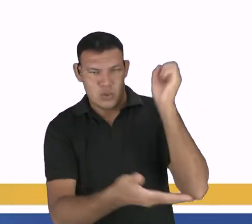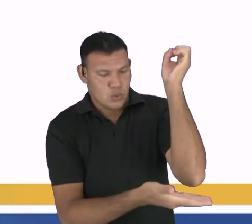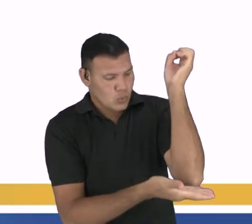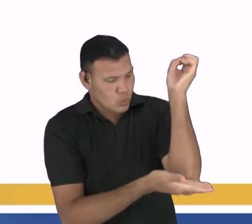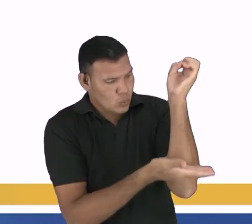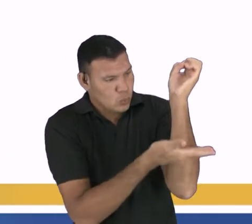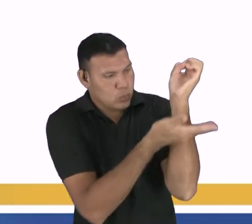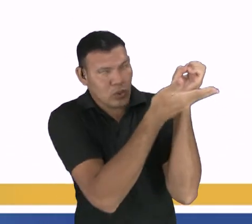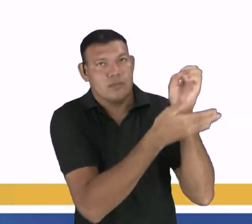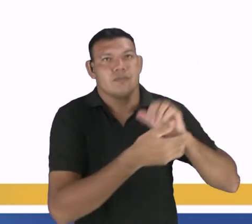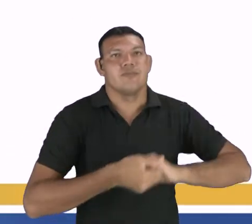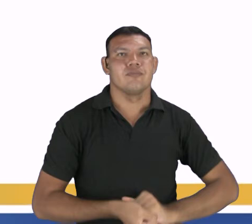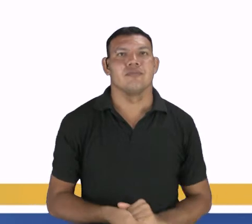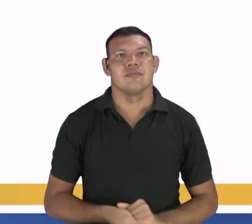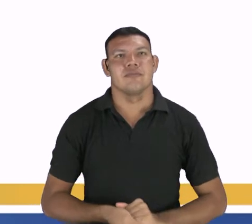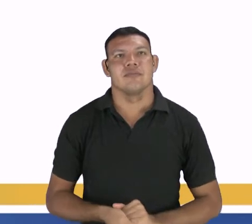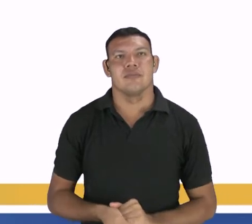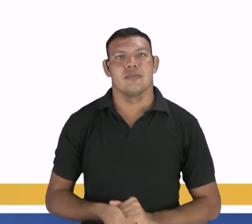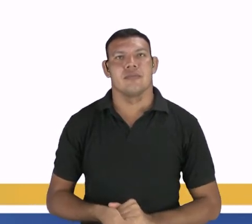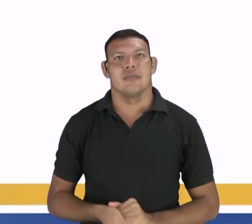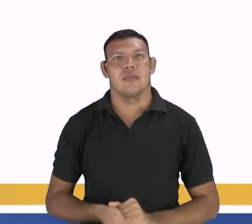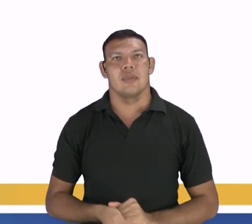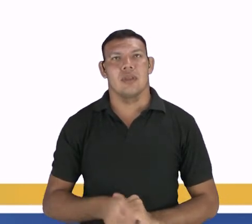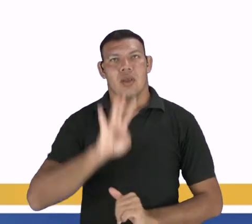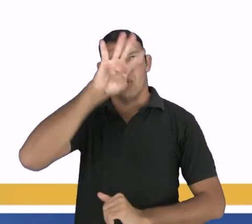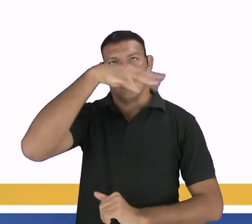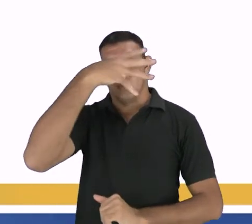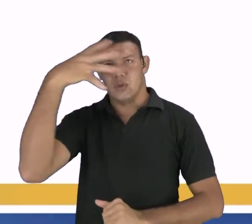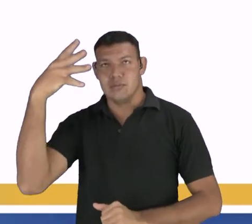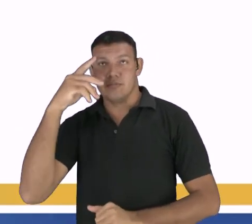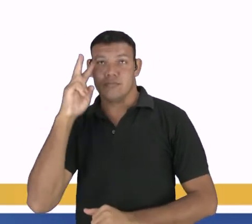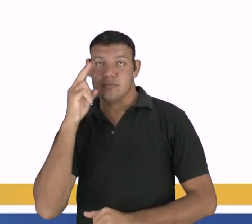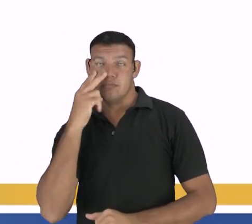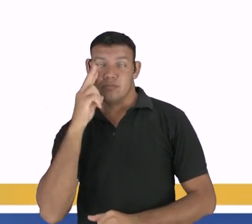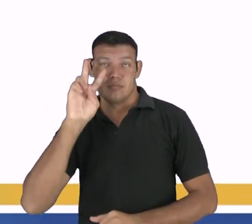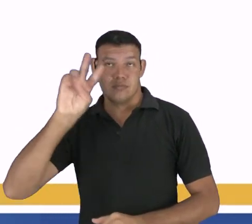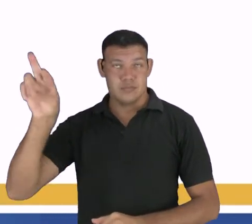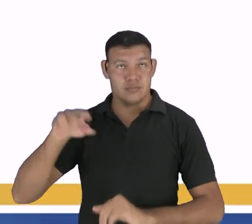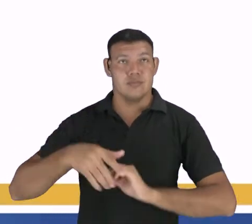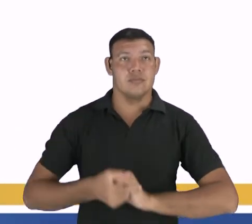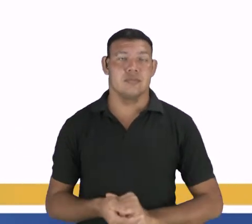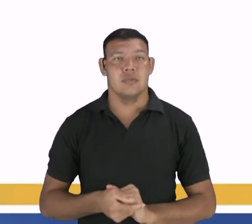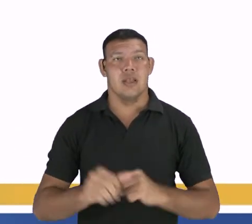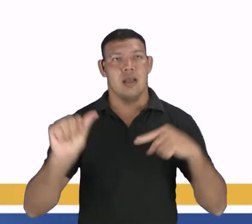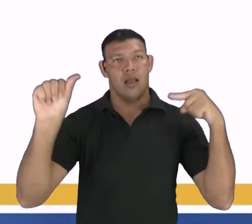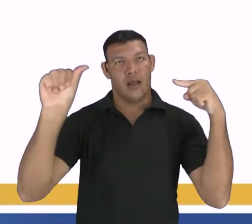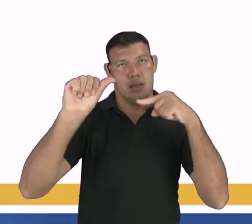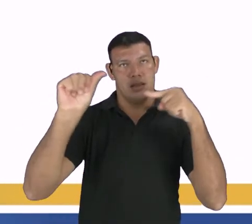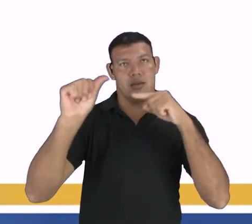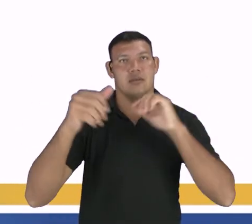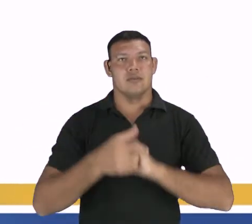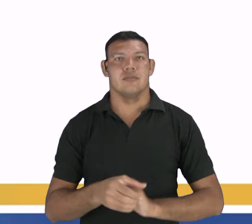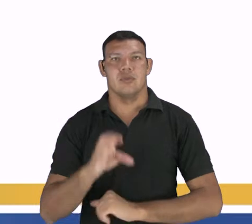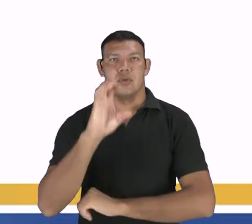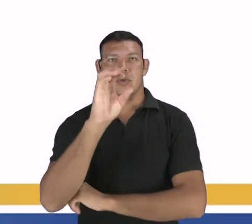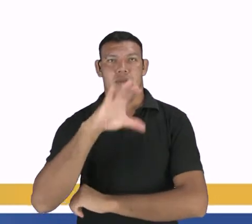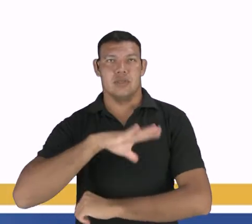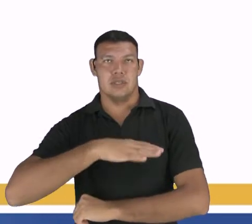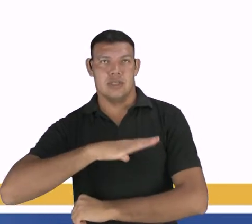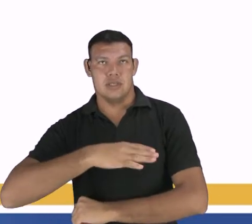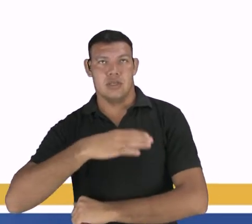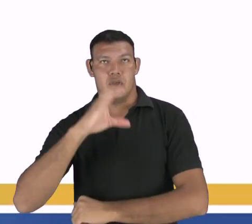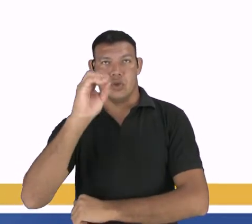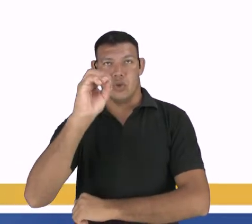acredita que fez mais frio? Se você pensou na Ósio, na Noruega, que fez menos 10 graus Celsius, você